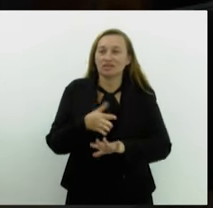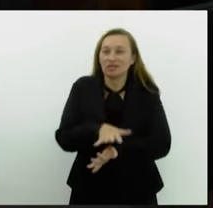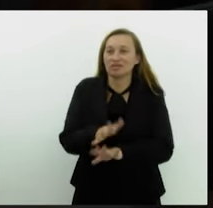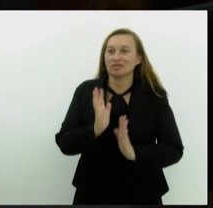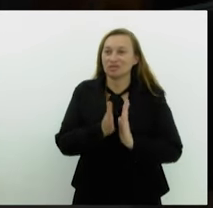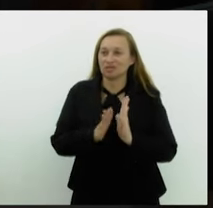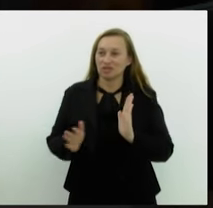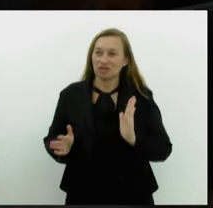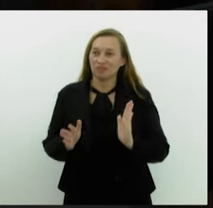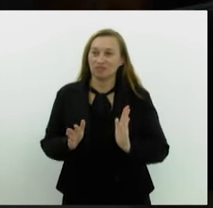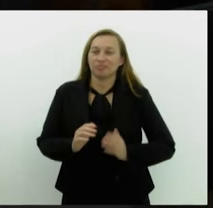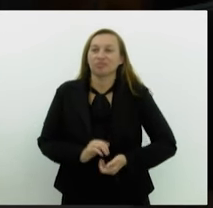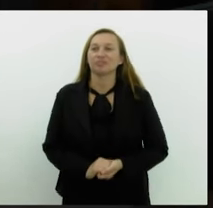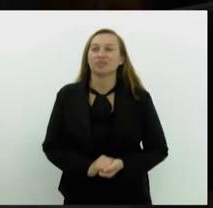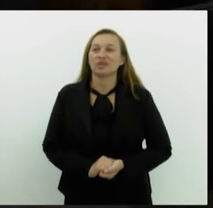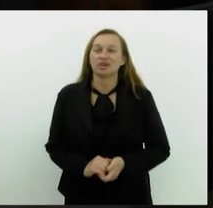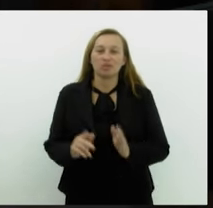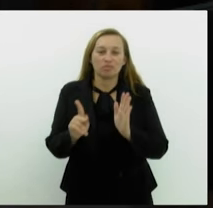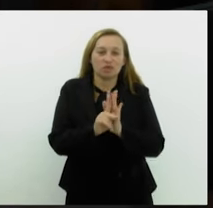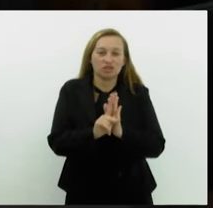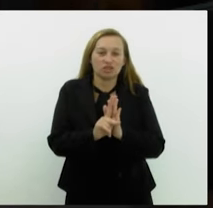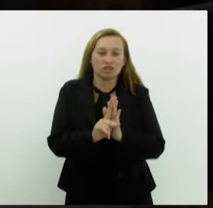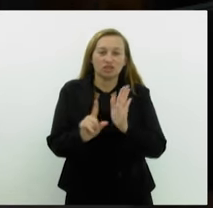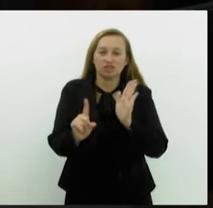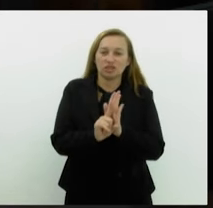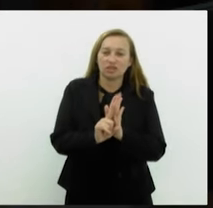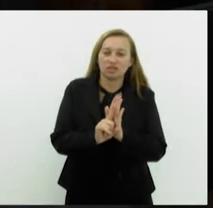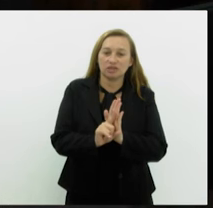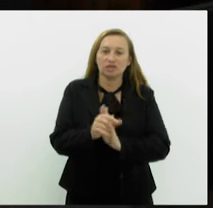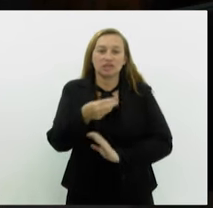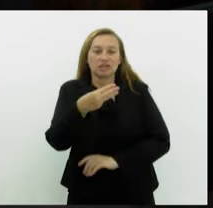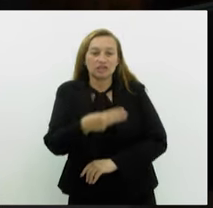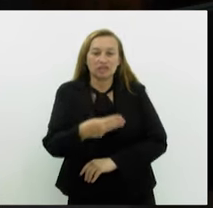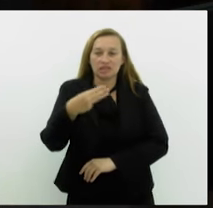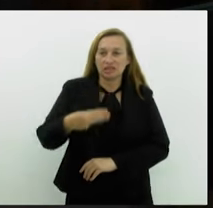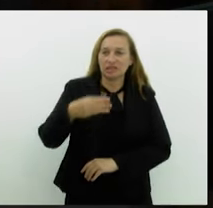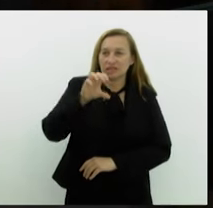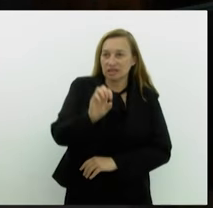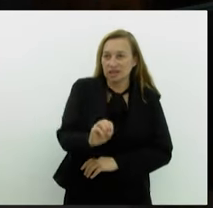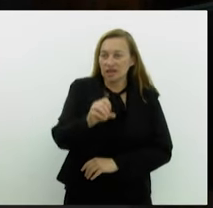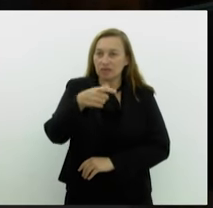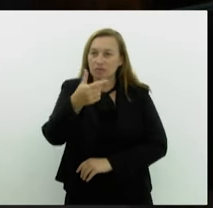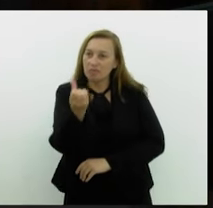Requer a inclusão na ordem do dia o projeto de lei número